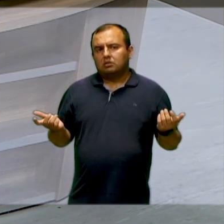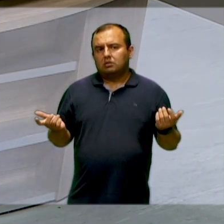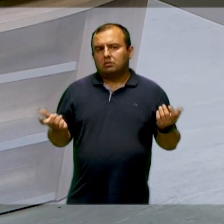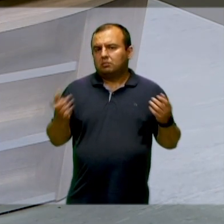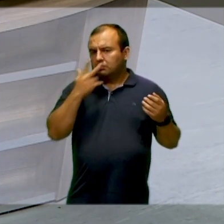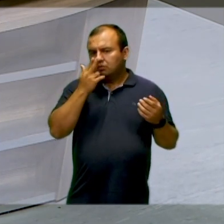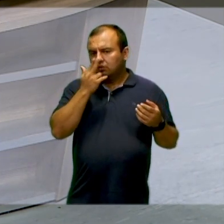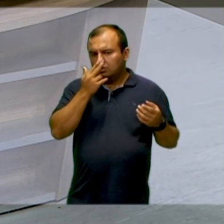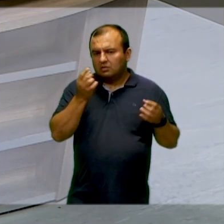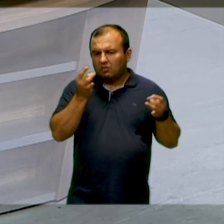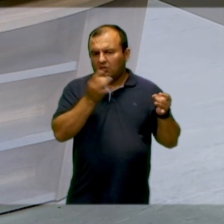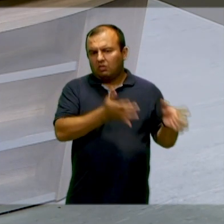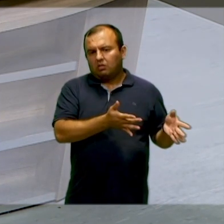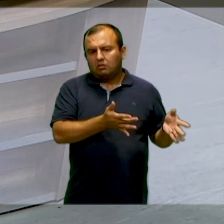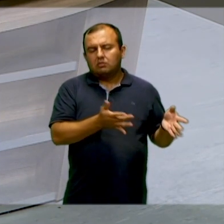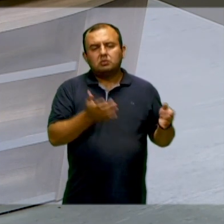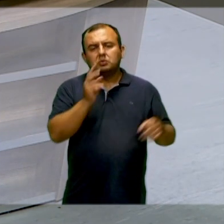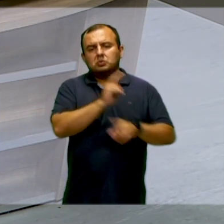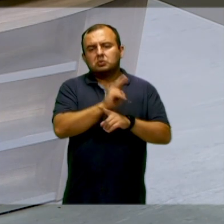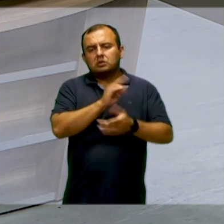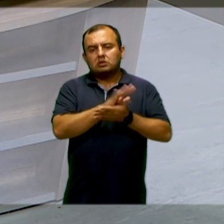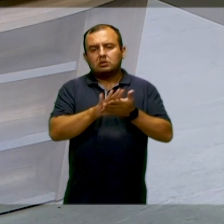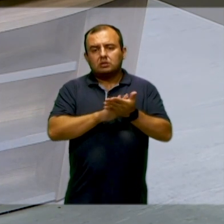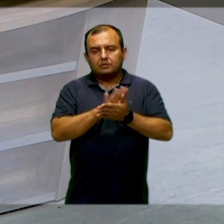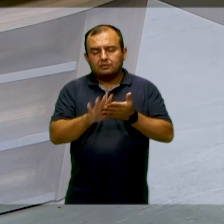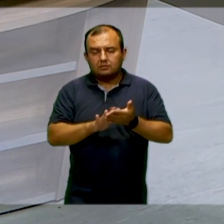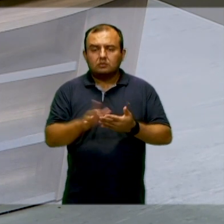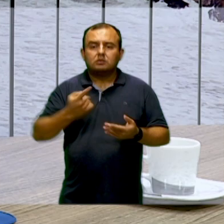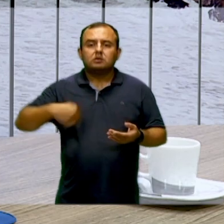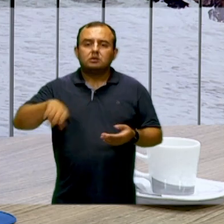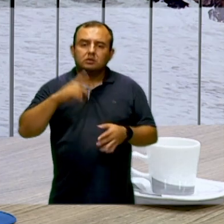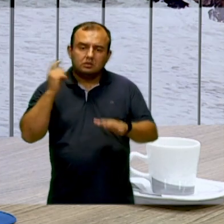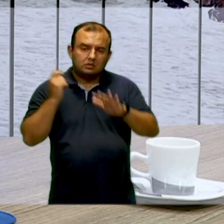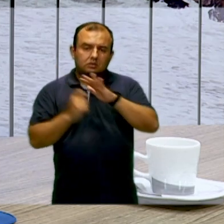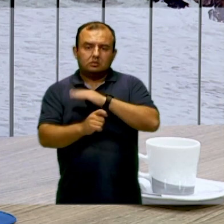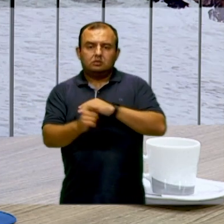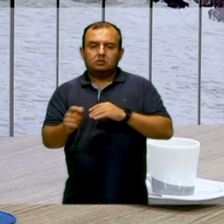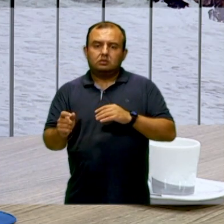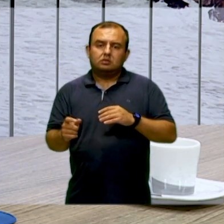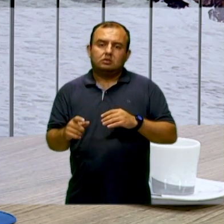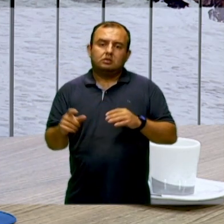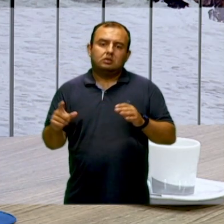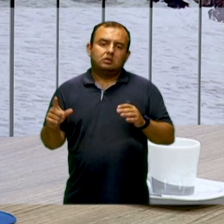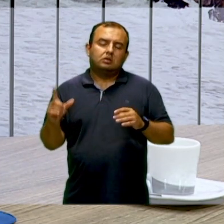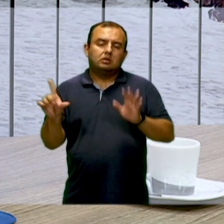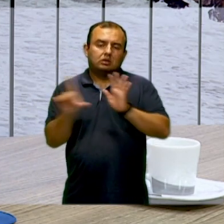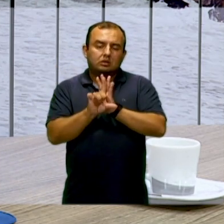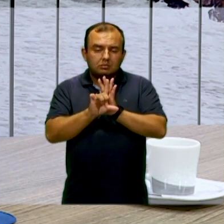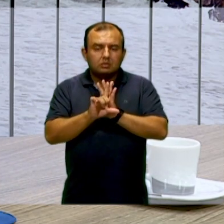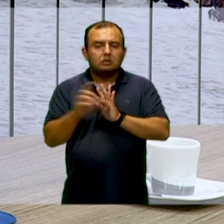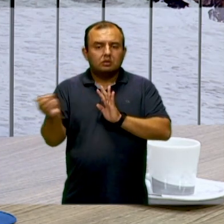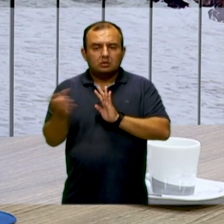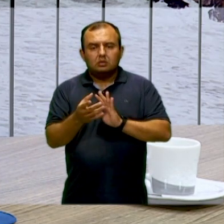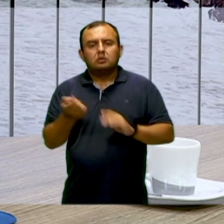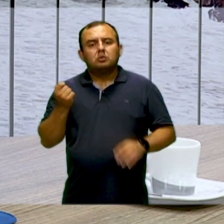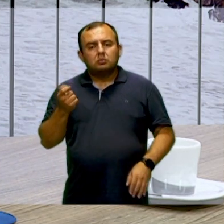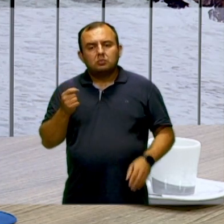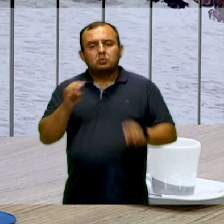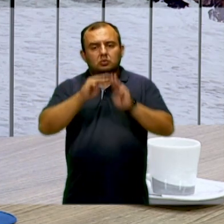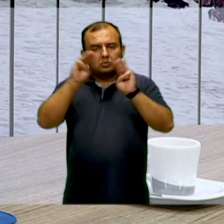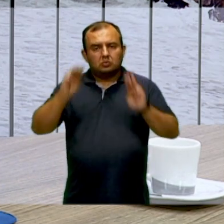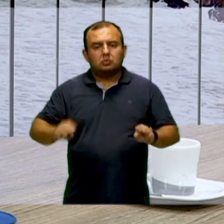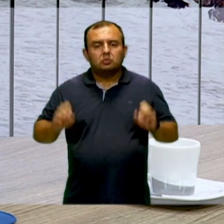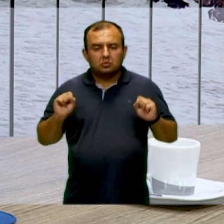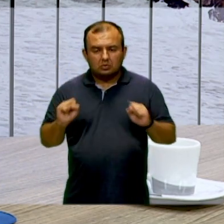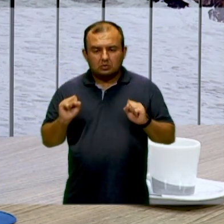totalmente abandonado, sem dar nenhum cuidado naquilo. Nós estamos investindo na lei do endosso, porque são poucos museus que